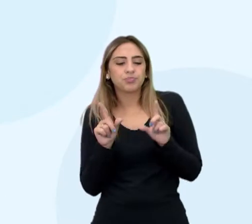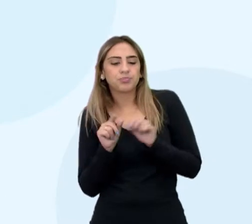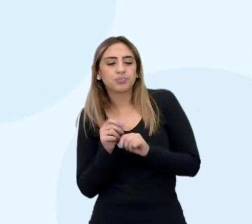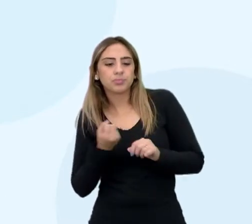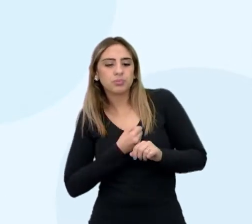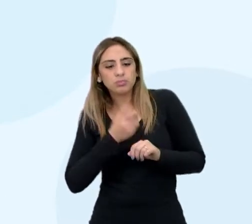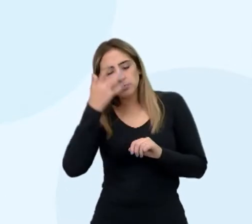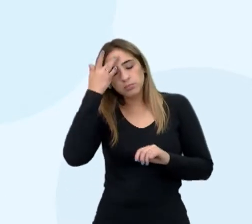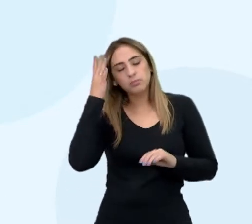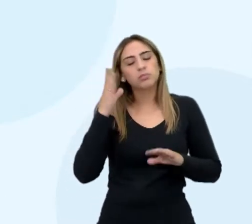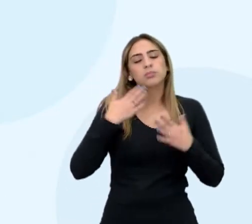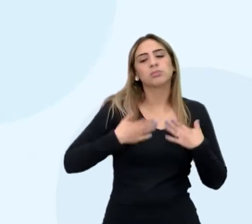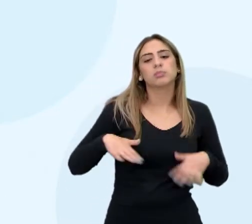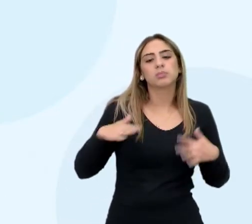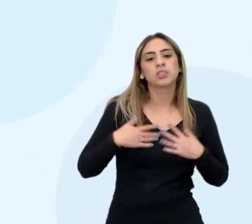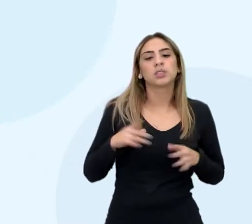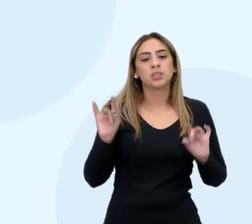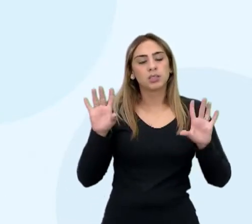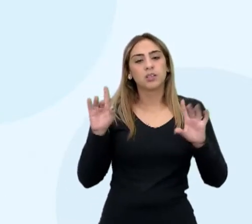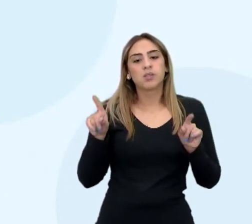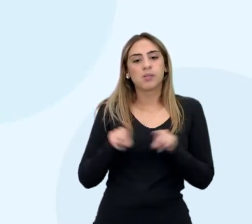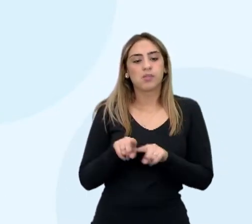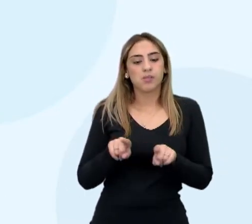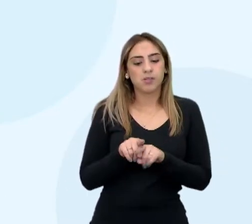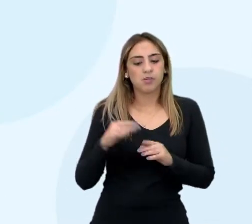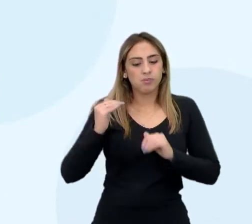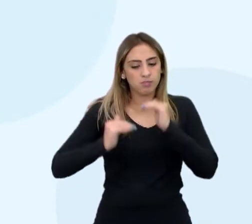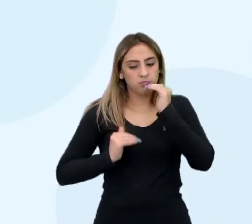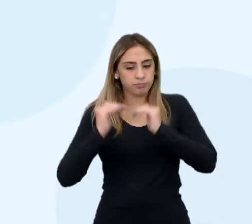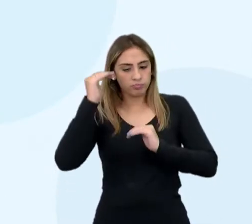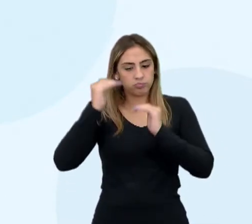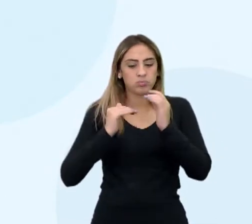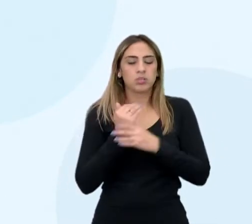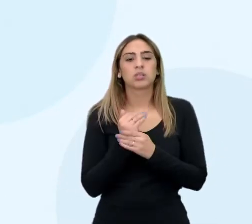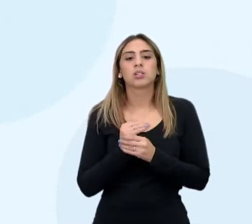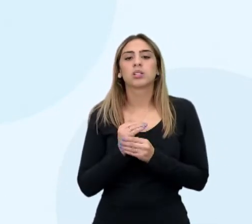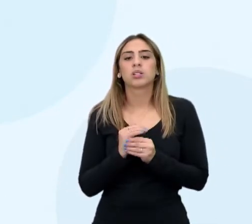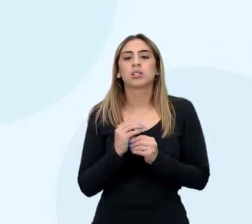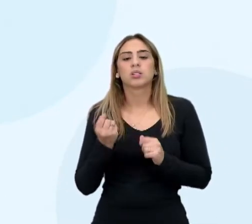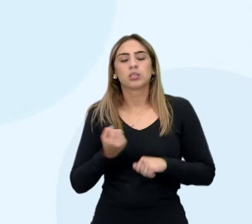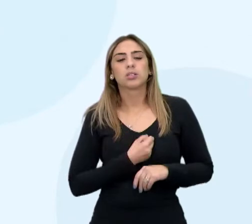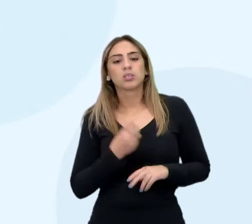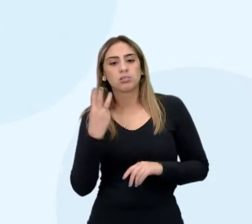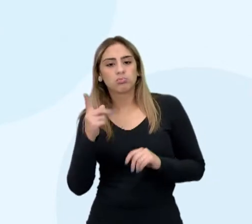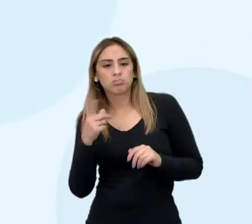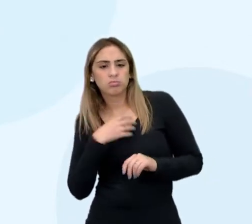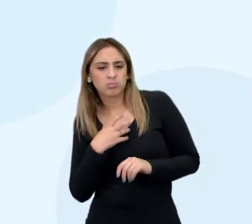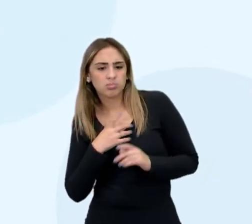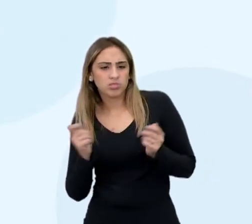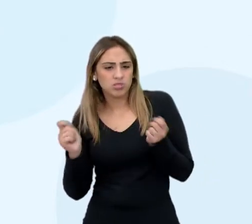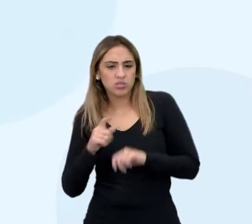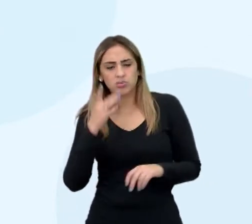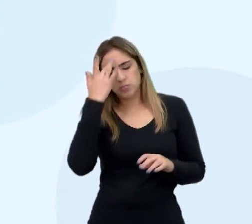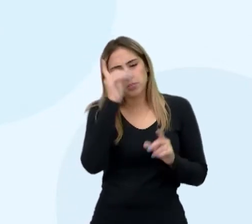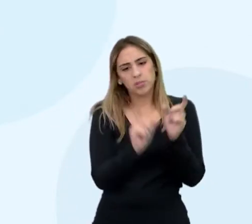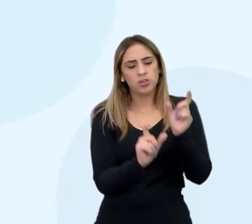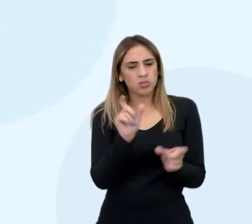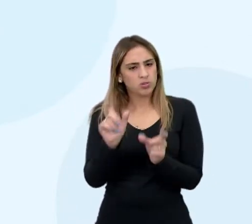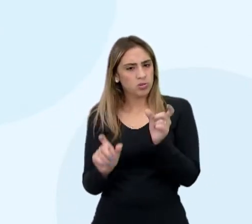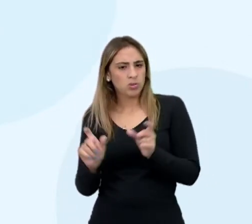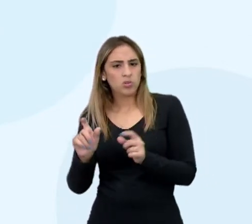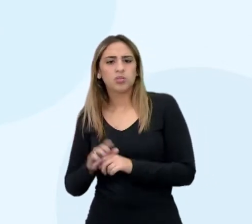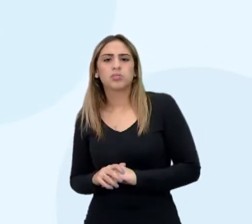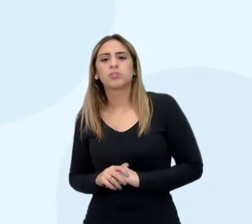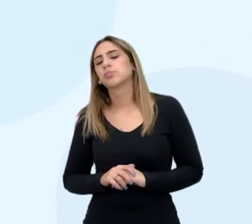pessoas em repouso, em especial pelas que habitam em andares elevados. O número 3, sentido aí por um pequeno número de pessoas,